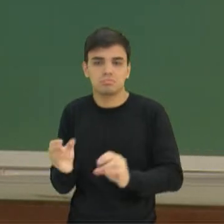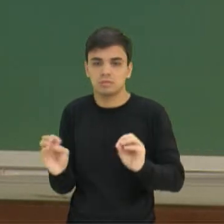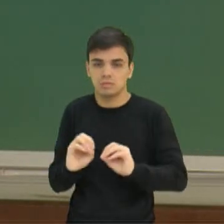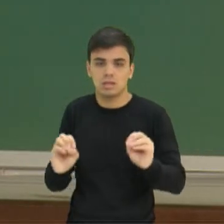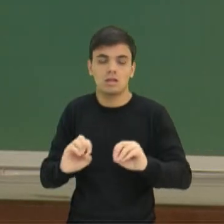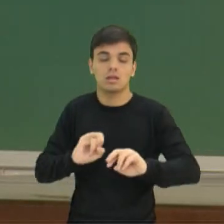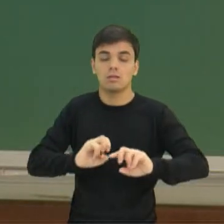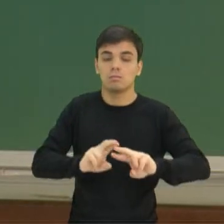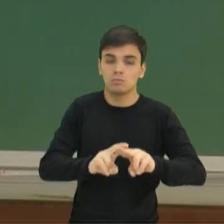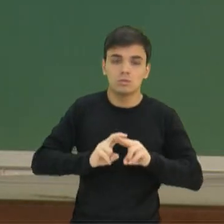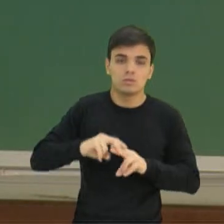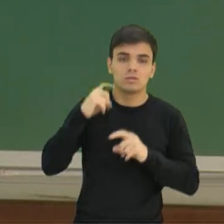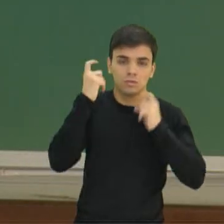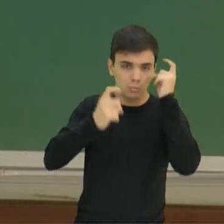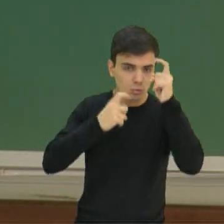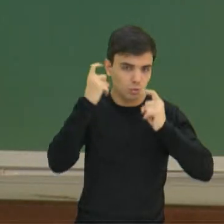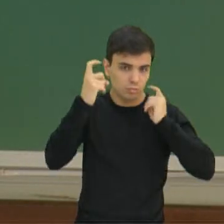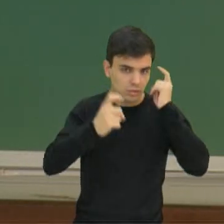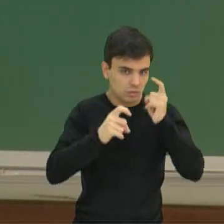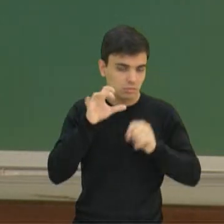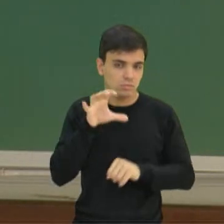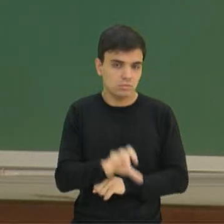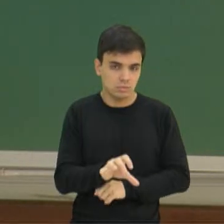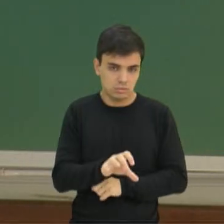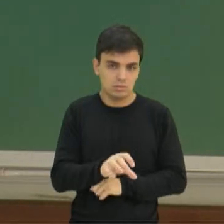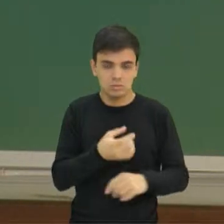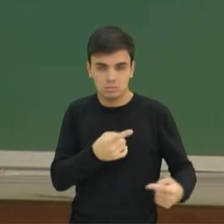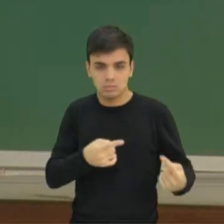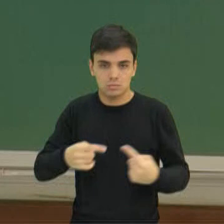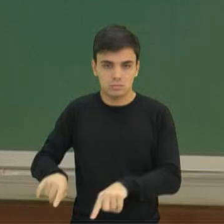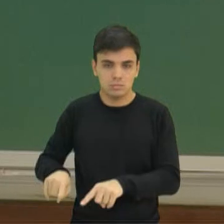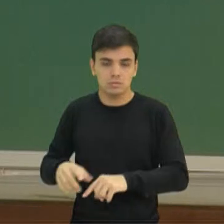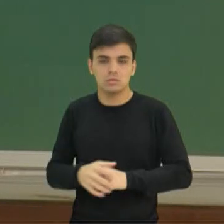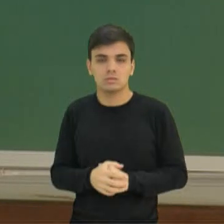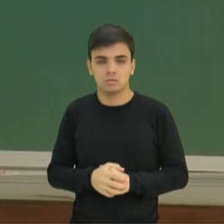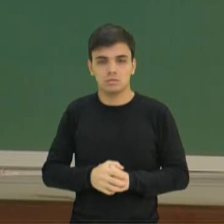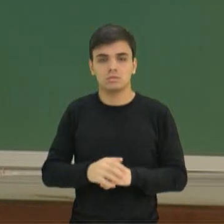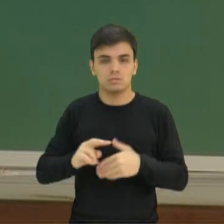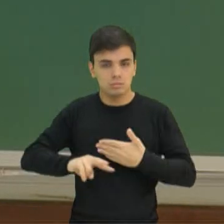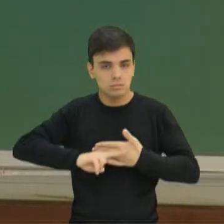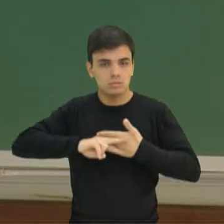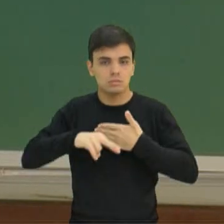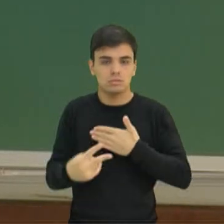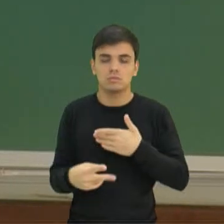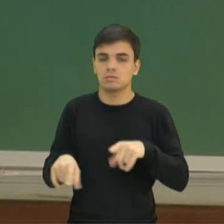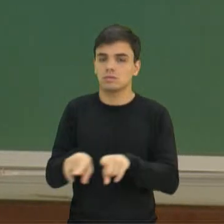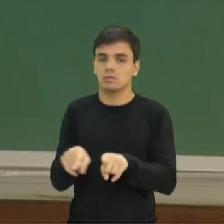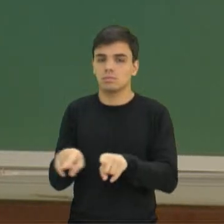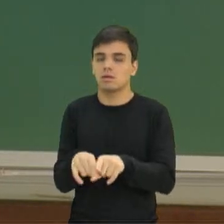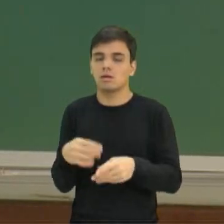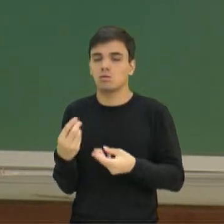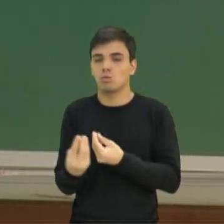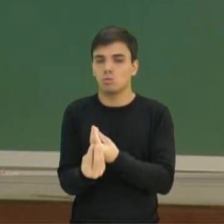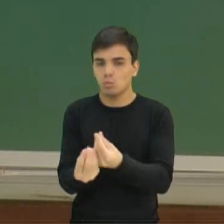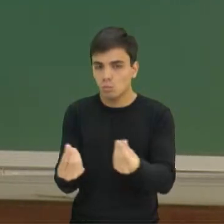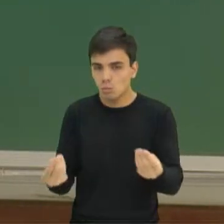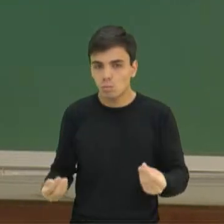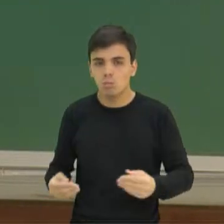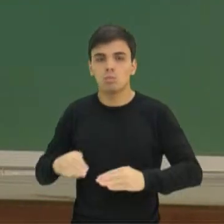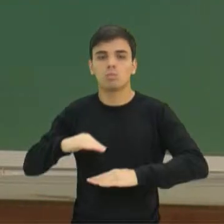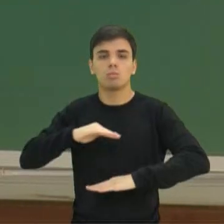a preocupação ali das autoridades, e isso vai afetar depois, claro, consequentemente, a qualidade de vida da população,